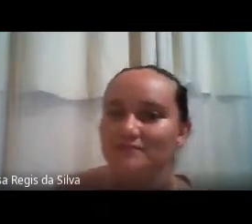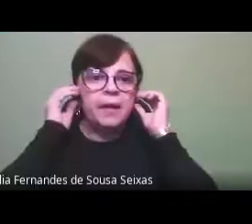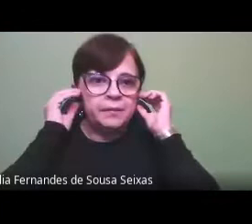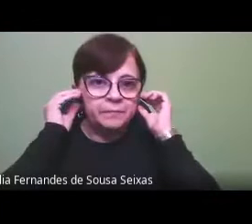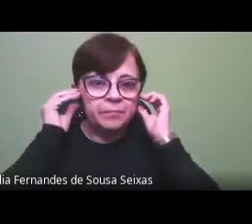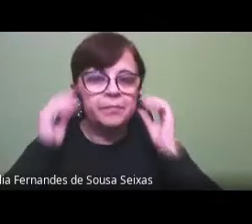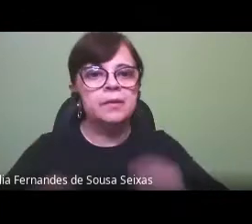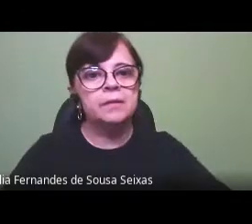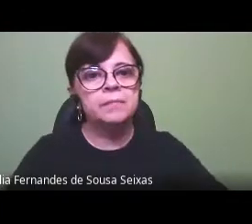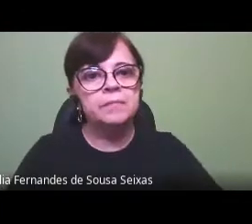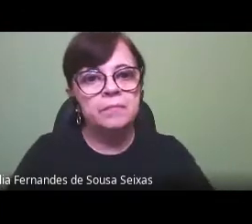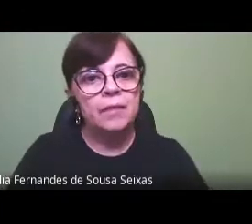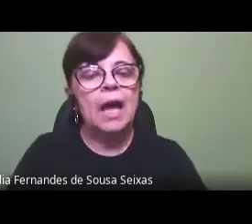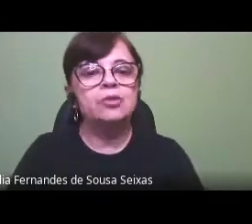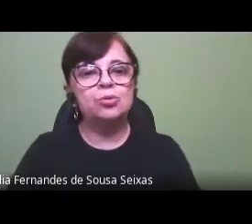Também